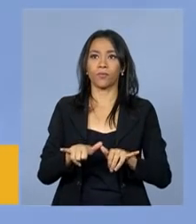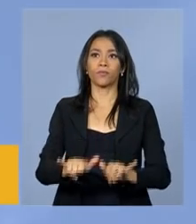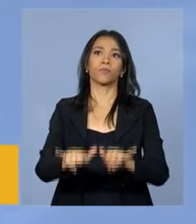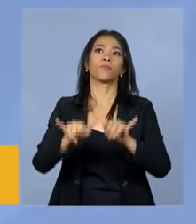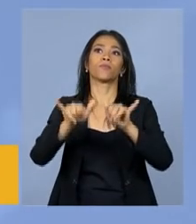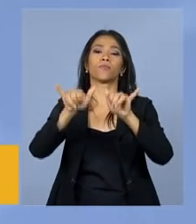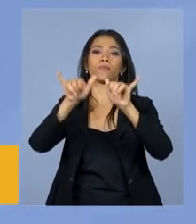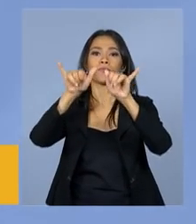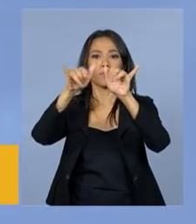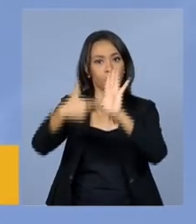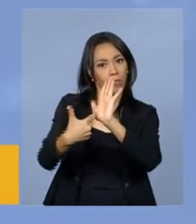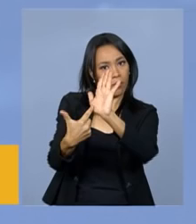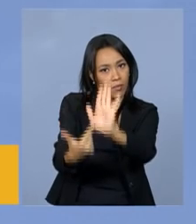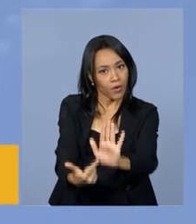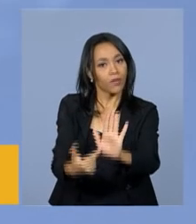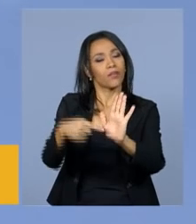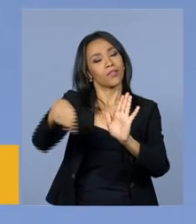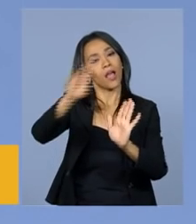para fazer já